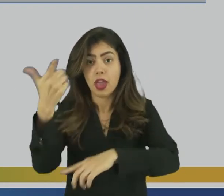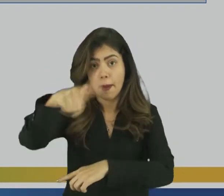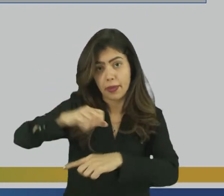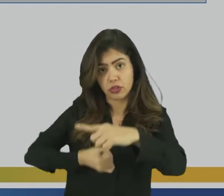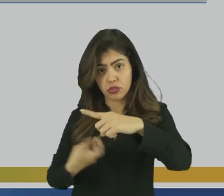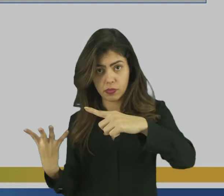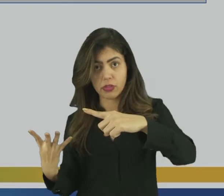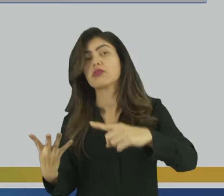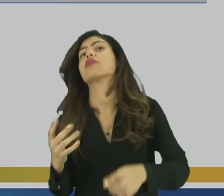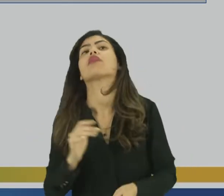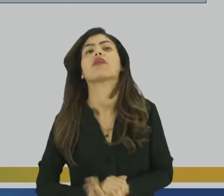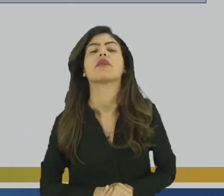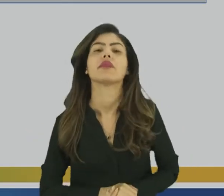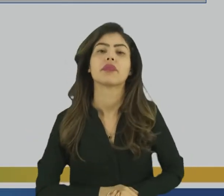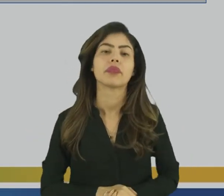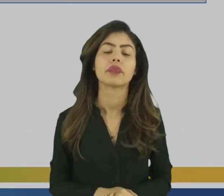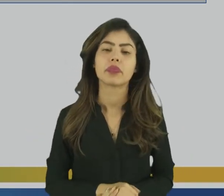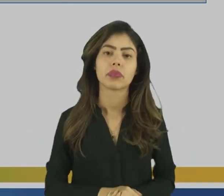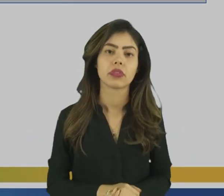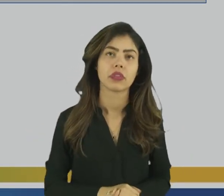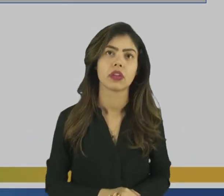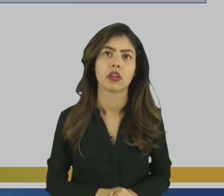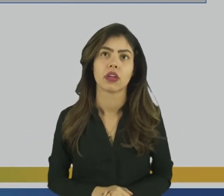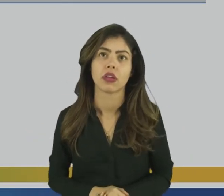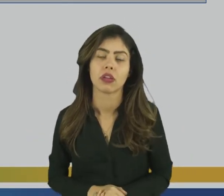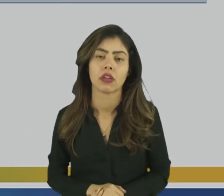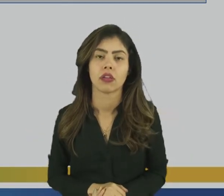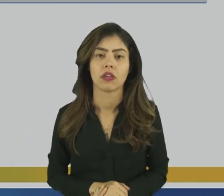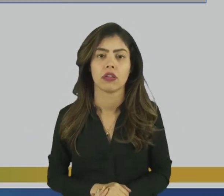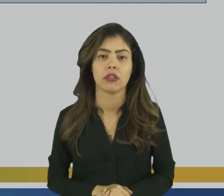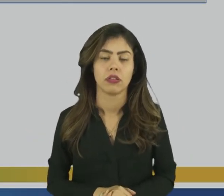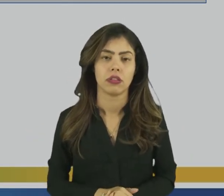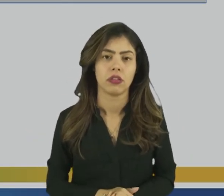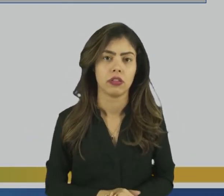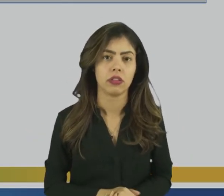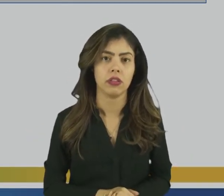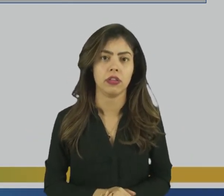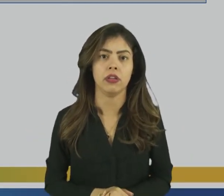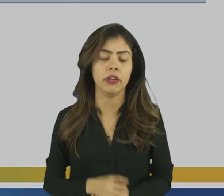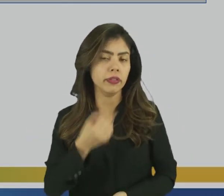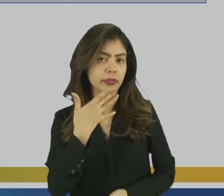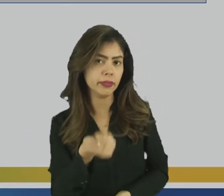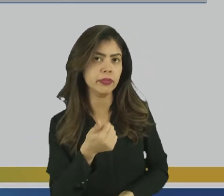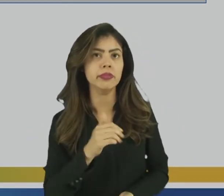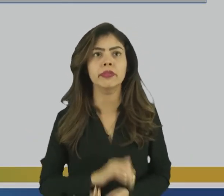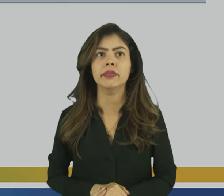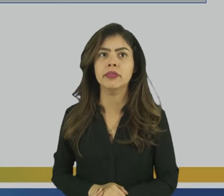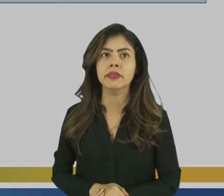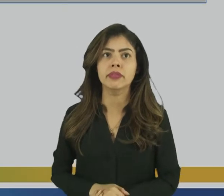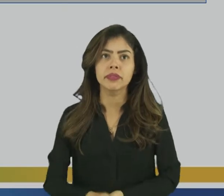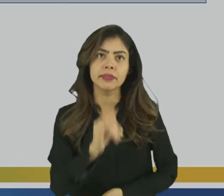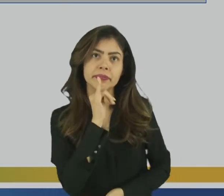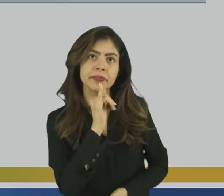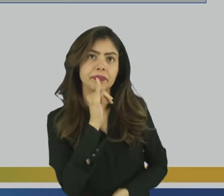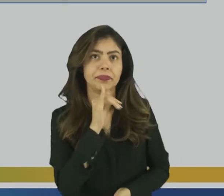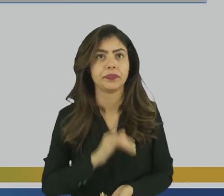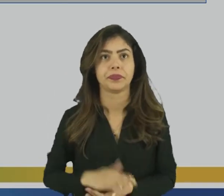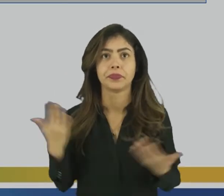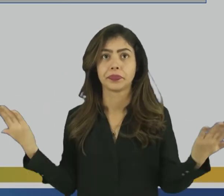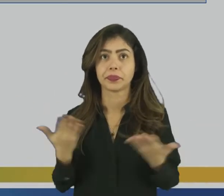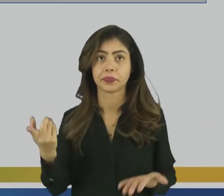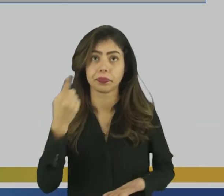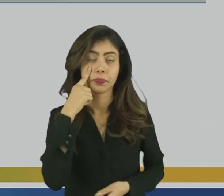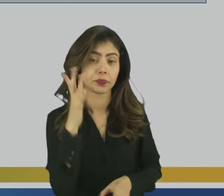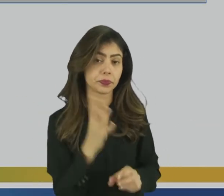com o mesmo denominador, soma os numeradores e repete o denominador, beleza? Por exemplo, ó, vamos